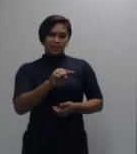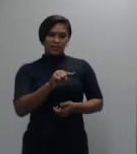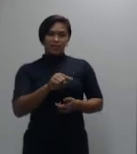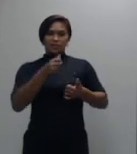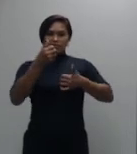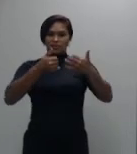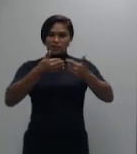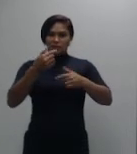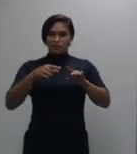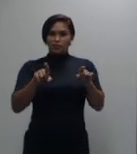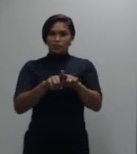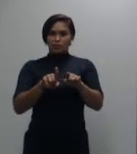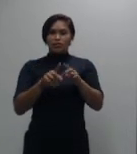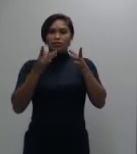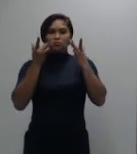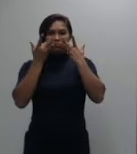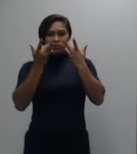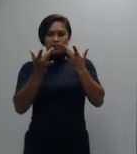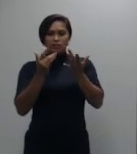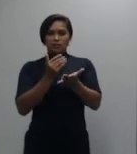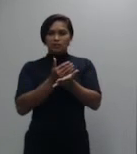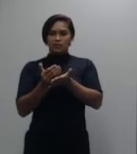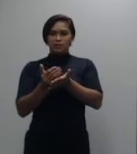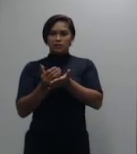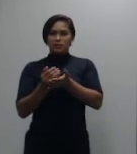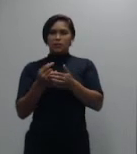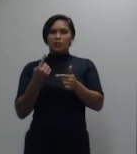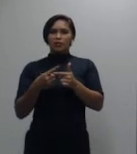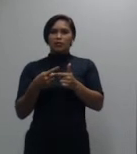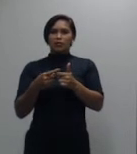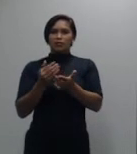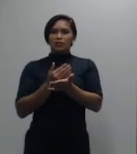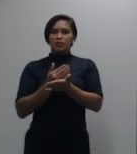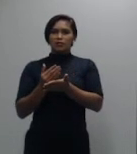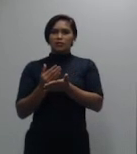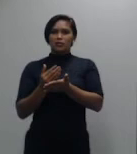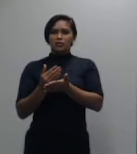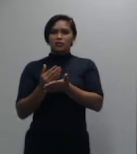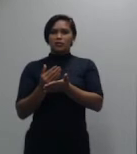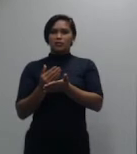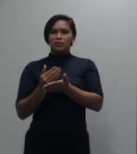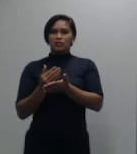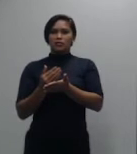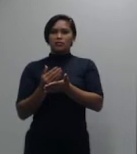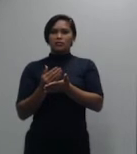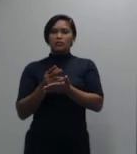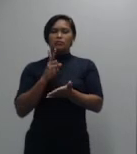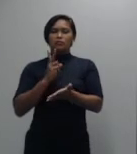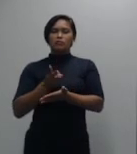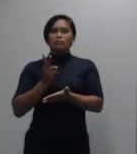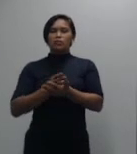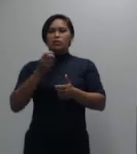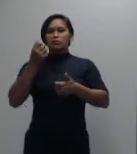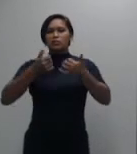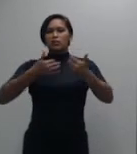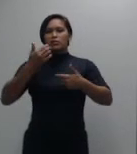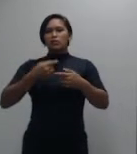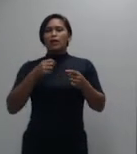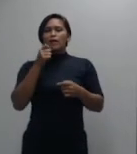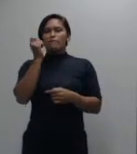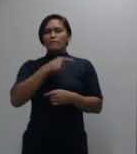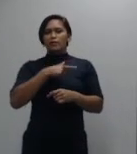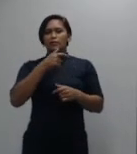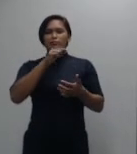por isso que da posição inicial por isso na petição inicial é o tempo todo se coloca essa caixa da falsificação